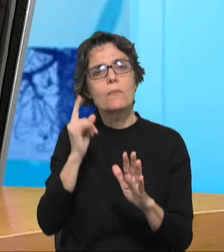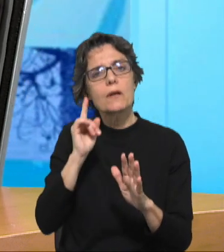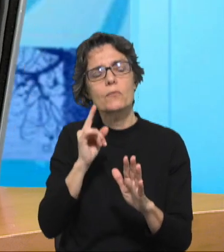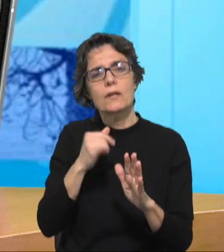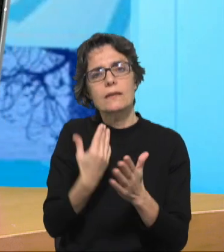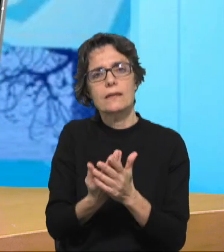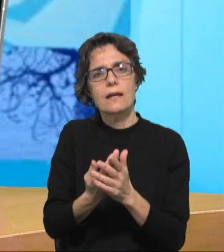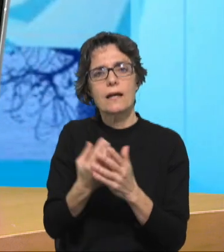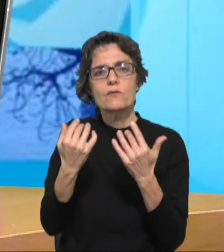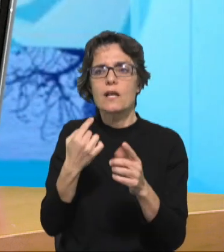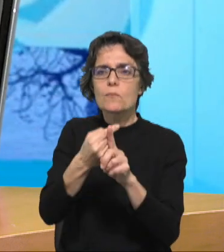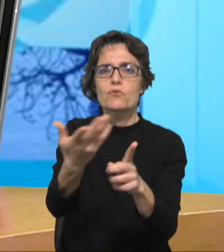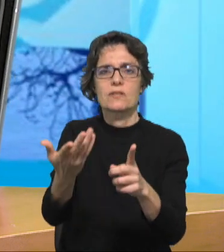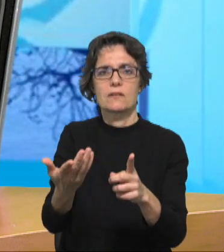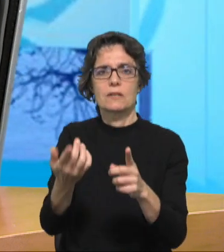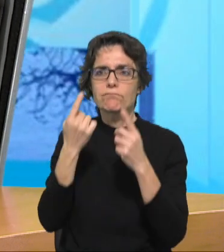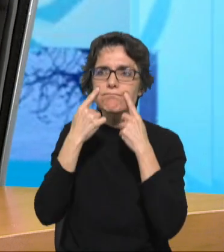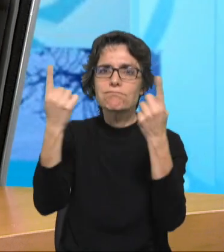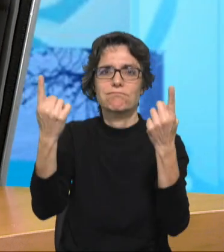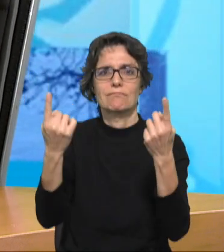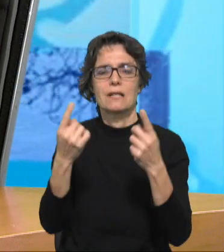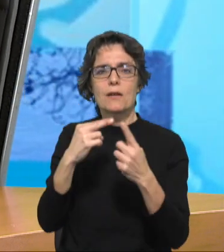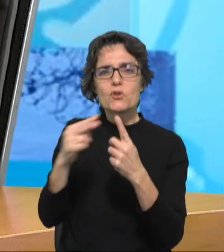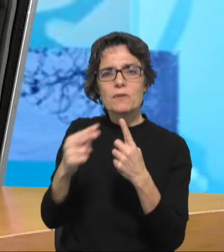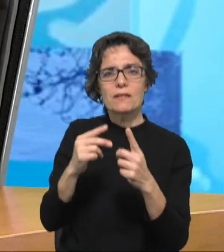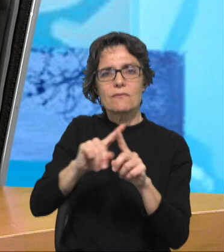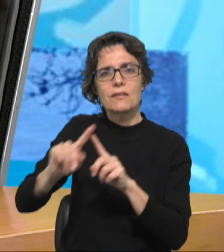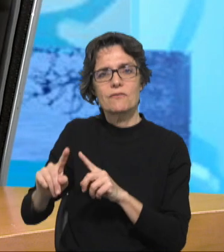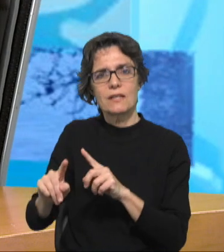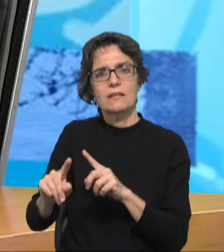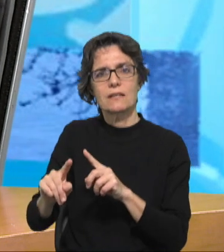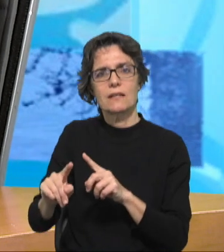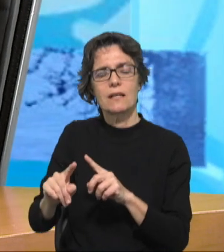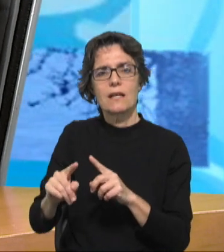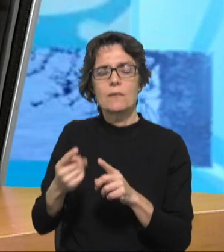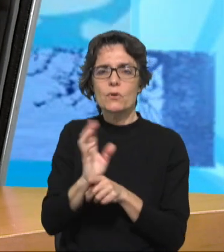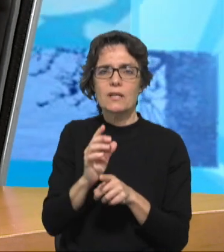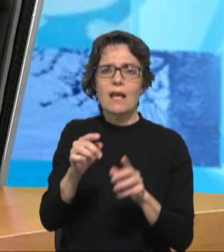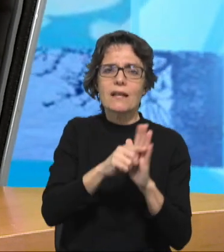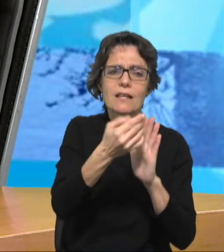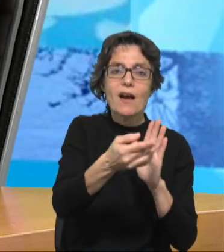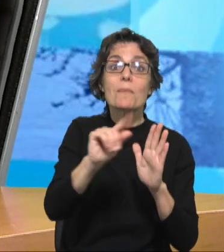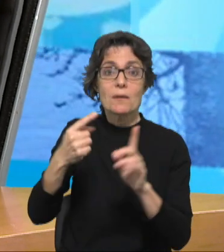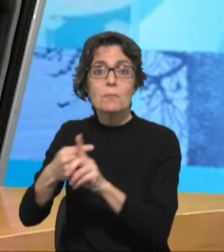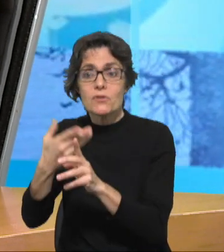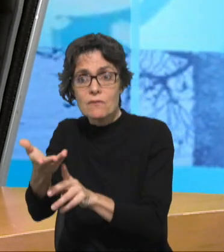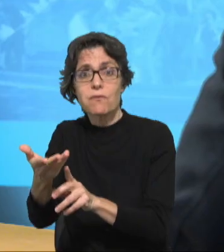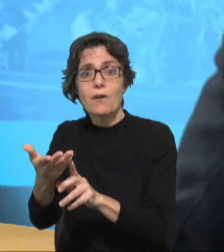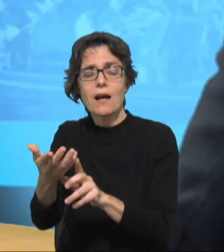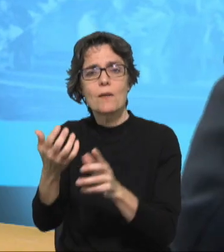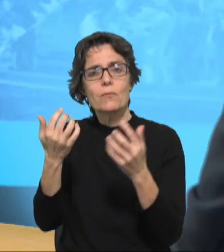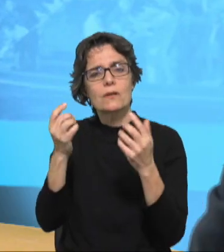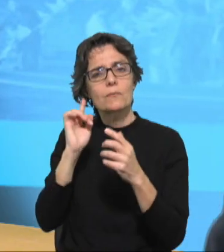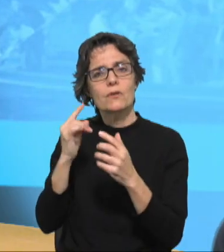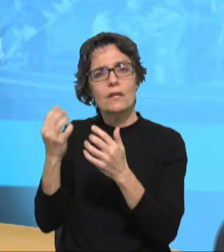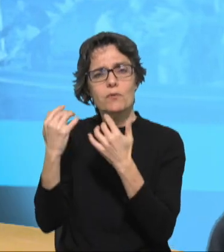e o telespectador também ter outra leitura da realidade e ver muitas coisas que são bem feitas. Não é? E esse itinerário editorial não